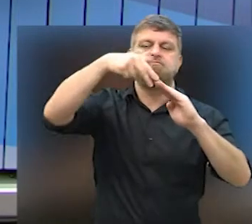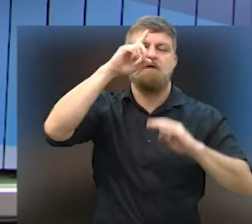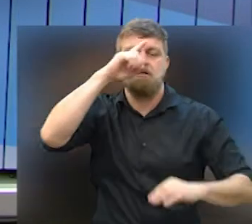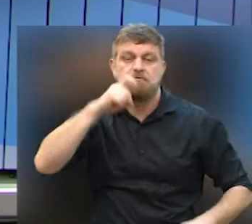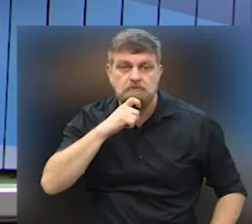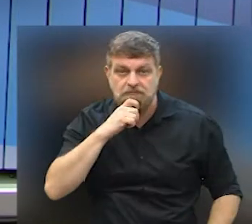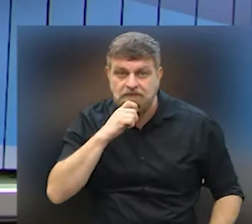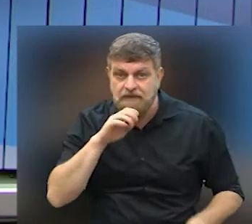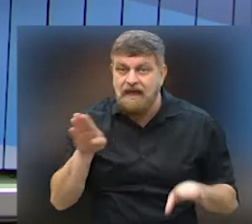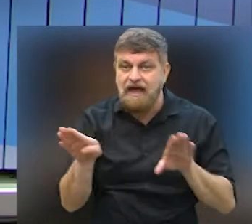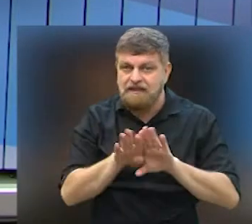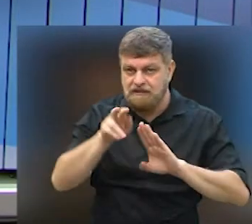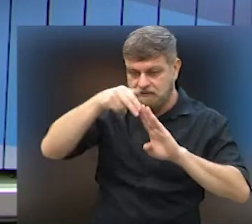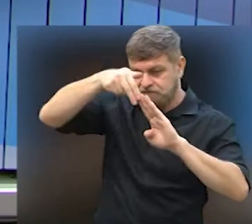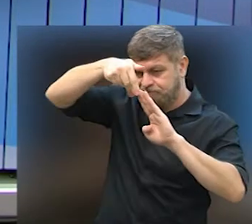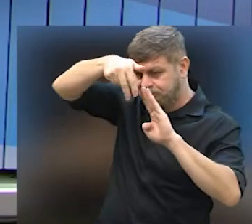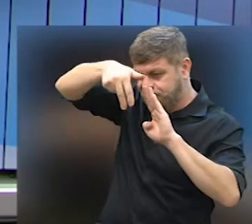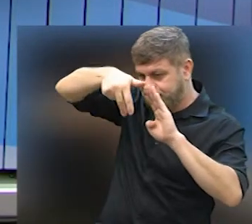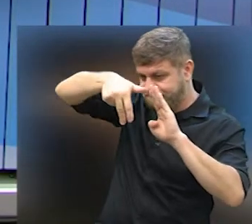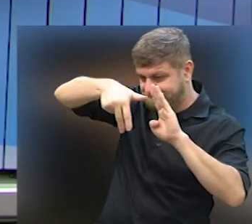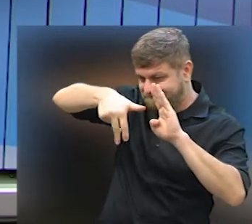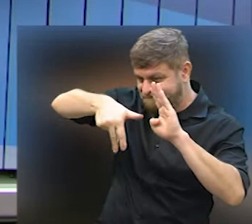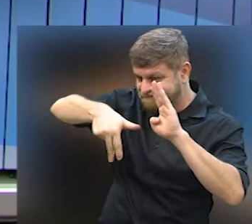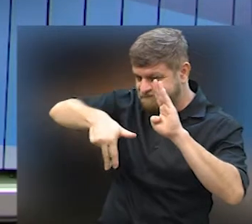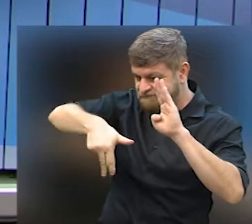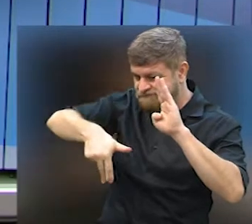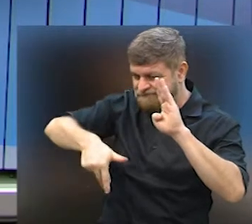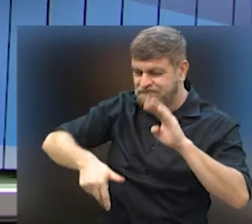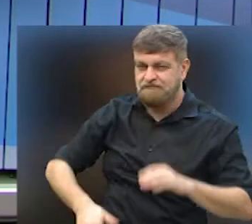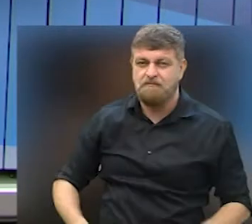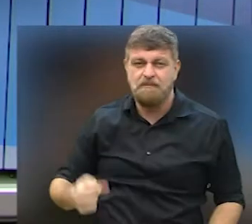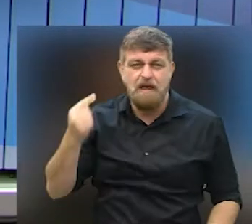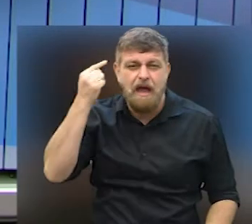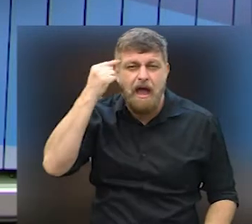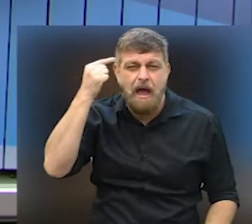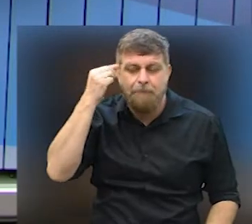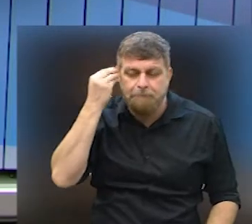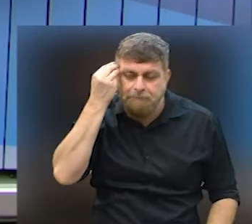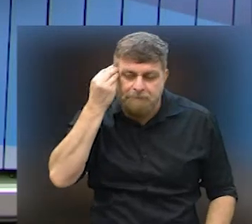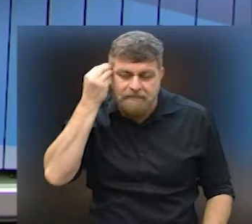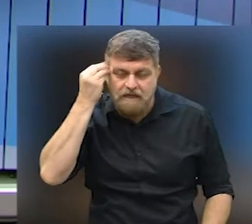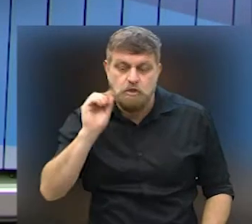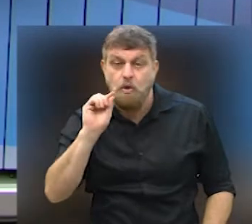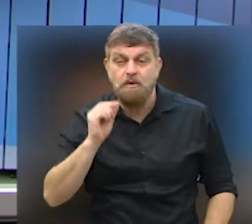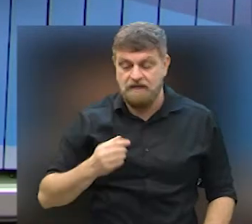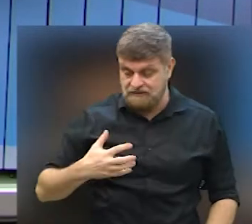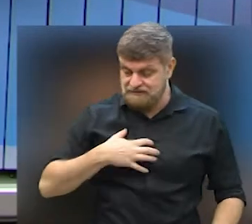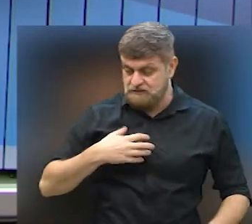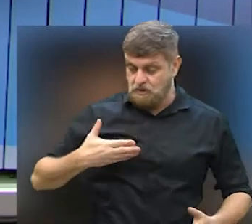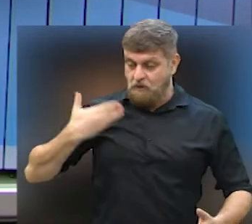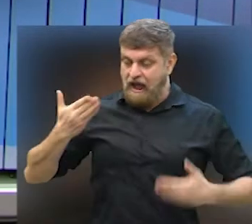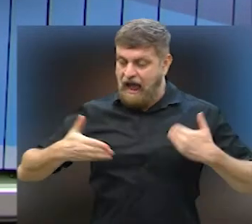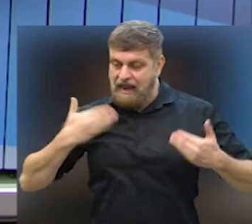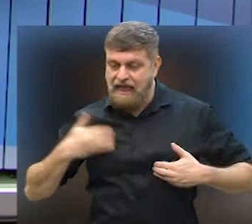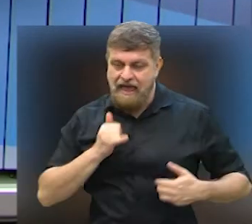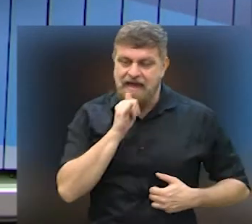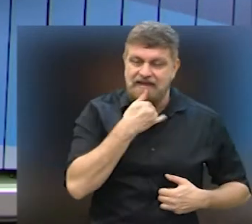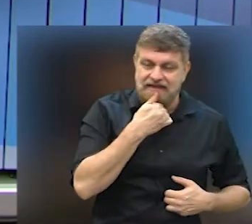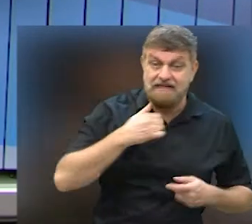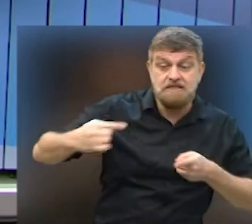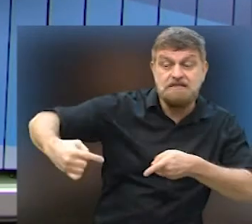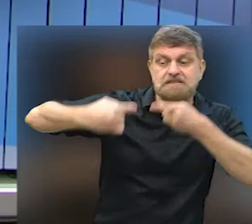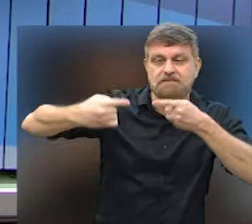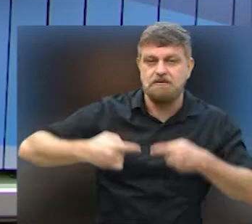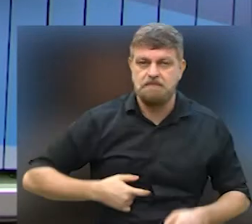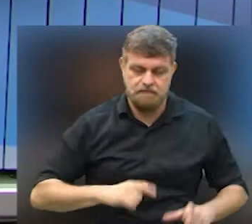é tranquilo, mas a descida também tem a sua importância. Então, o lado psicológico, o que foi alegre, o que foi triste, o que foi desafiador?